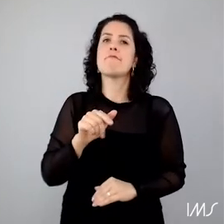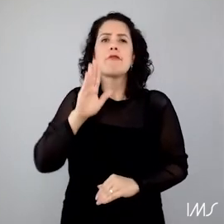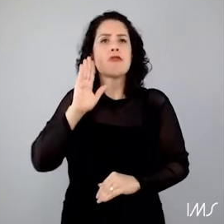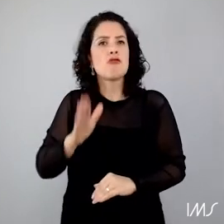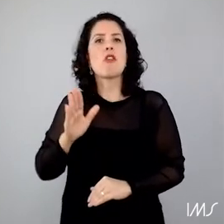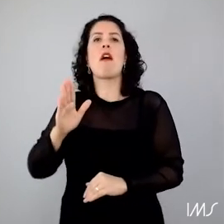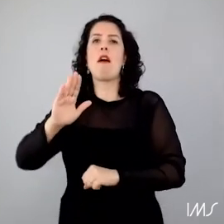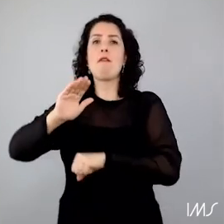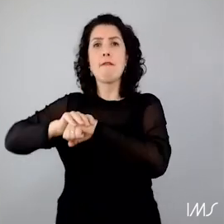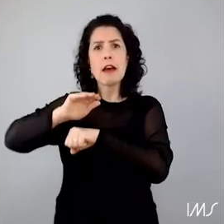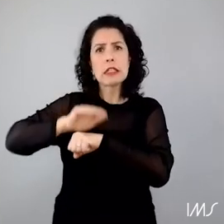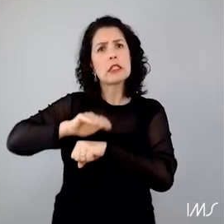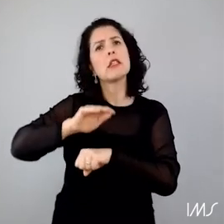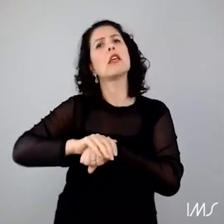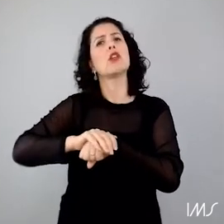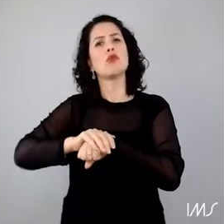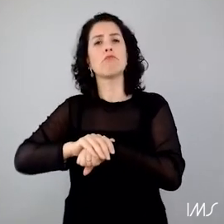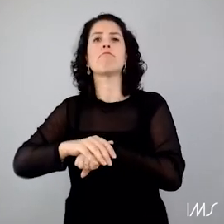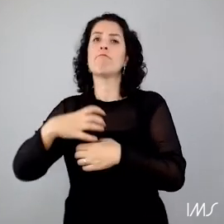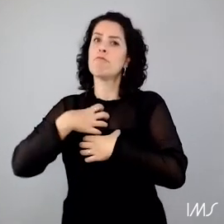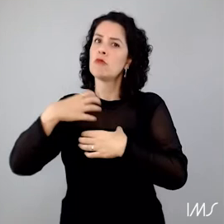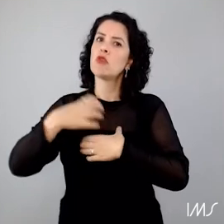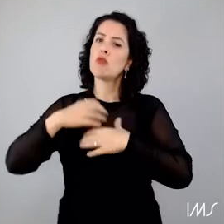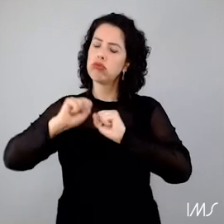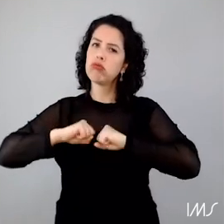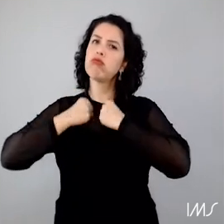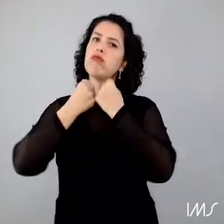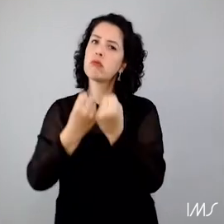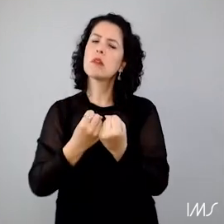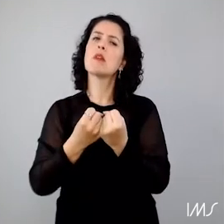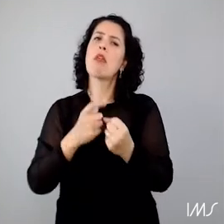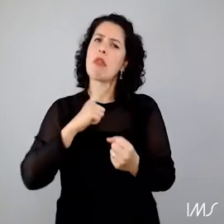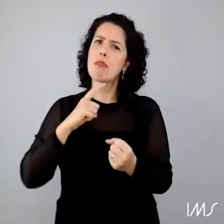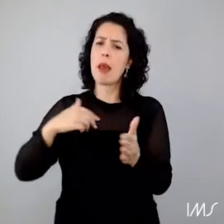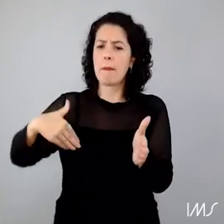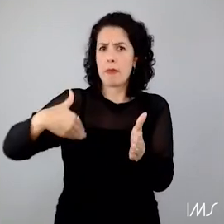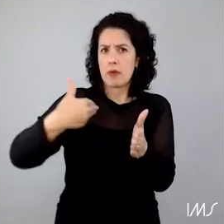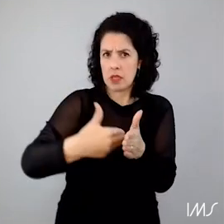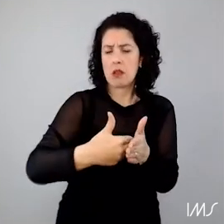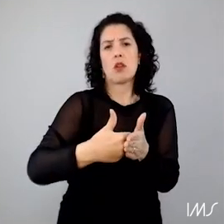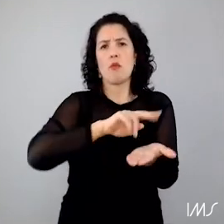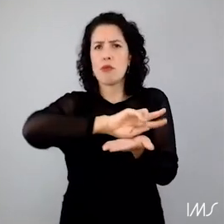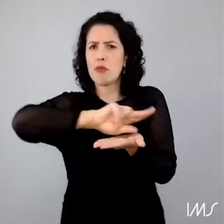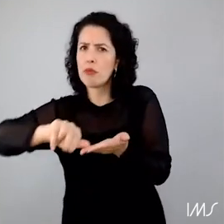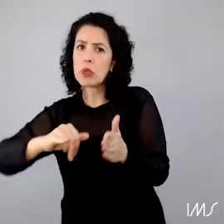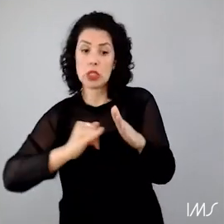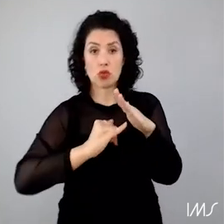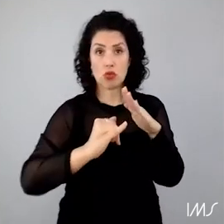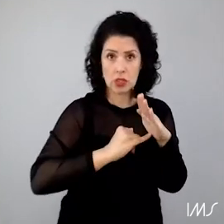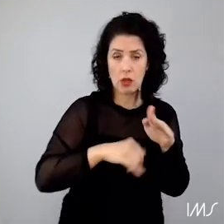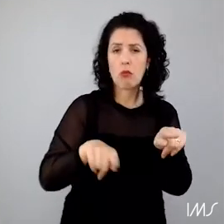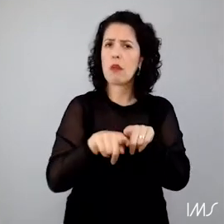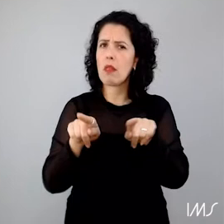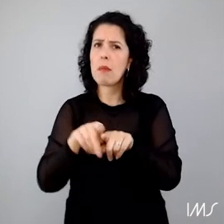vem sendo feito de forma muito intensa através de diferentes processos institucionais e